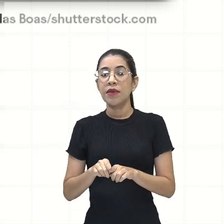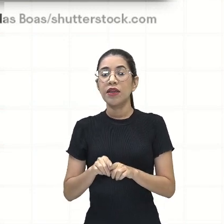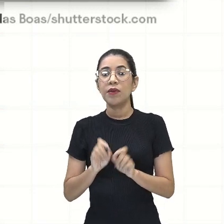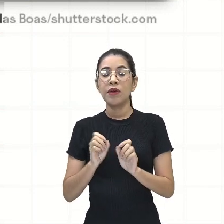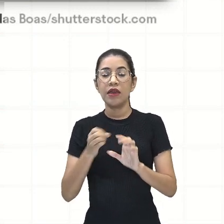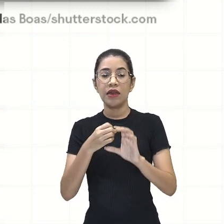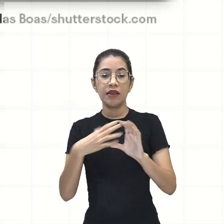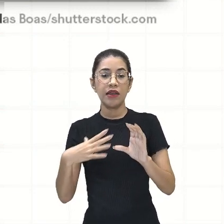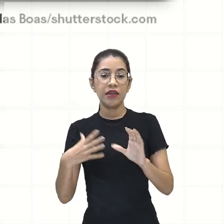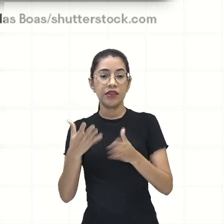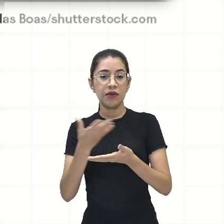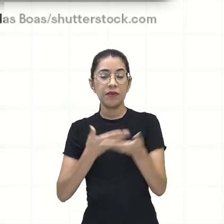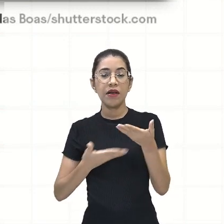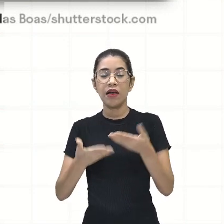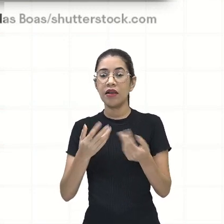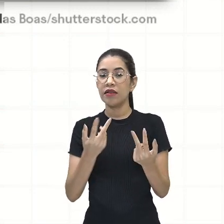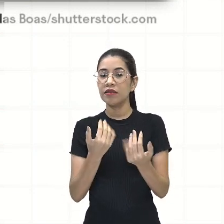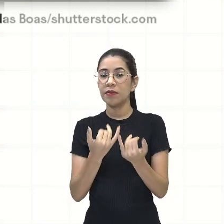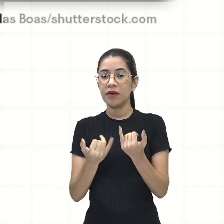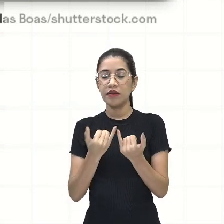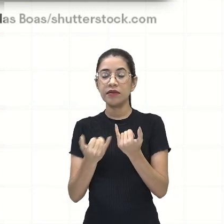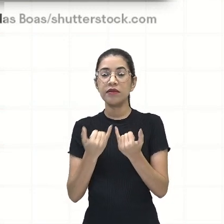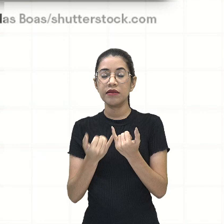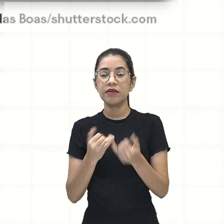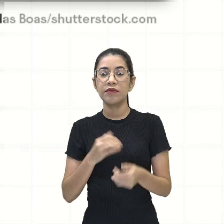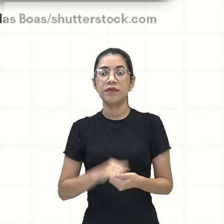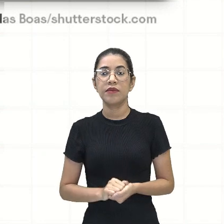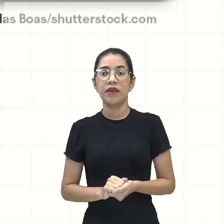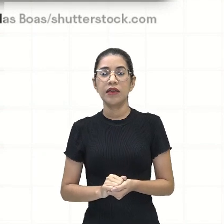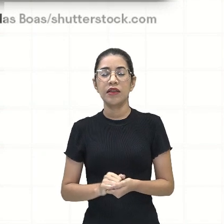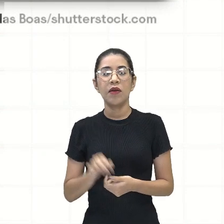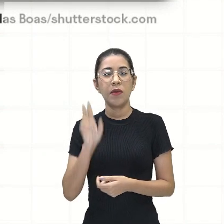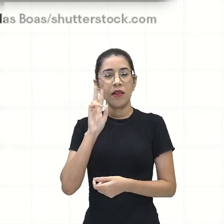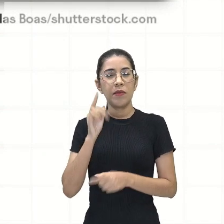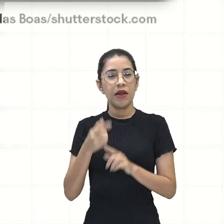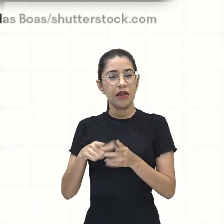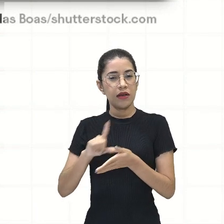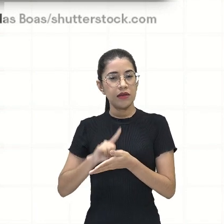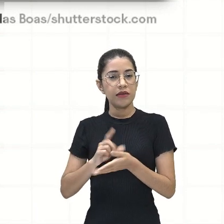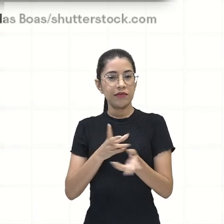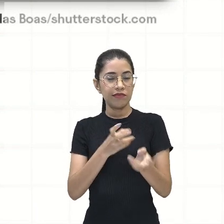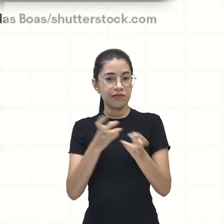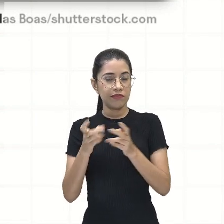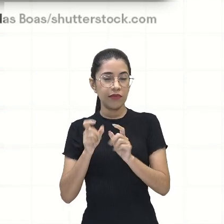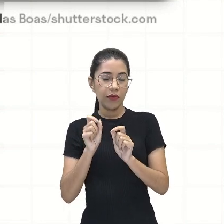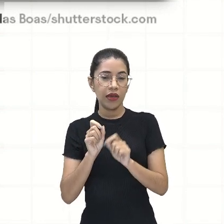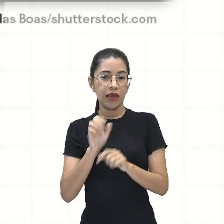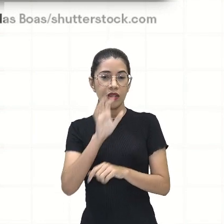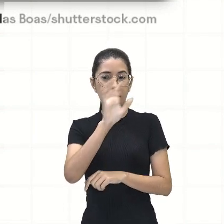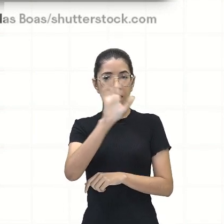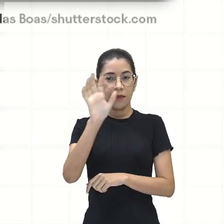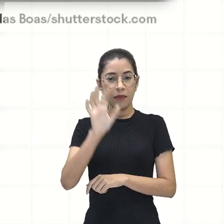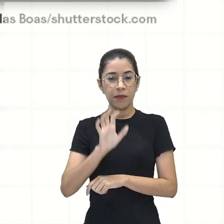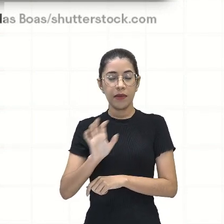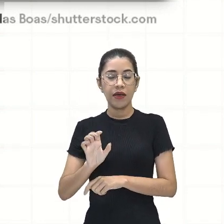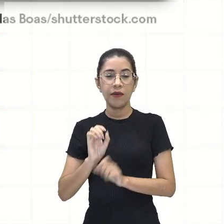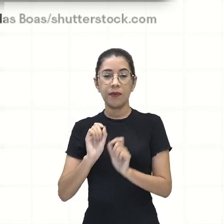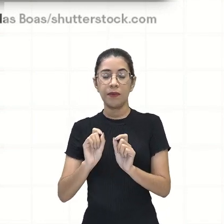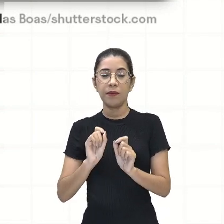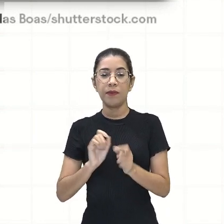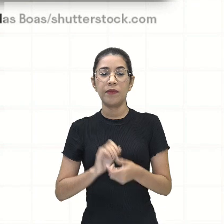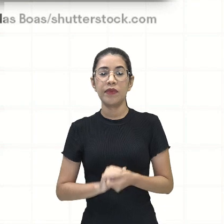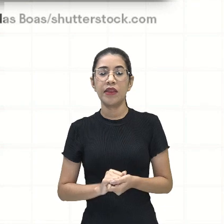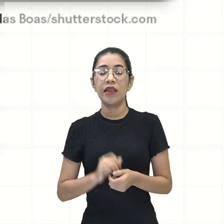Características comuns. Lembra que a gente observou aqui, olha, na regionalização, eles